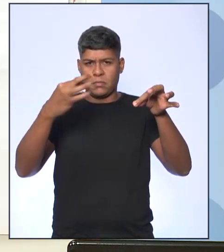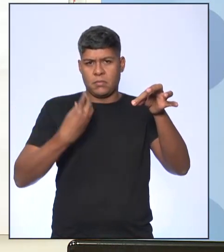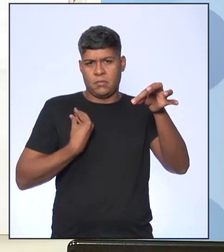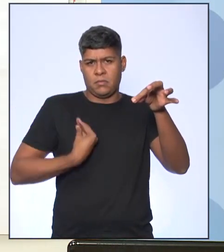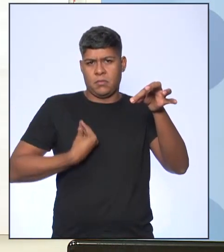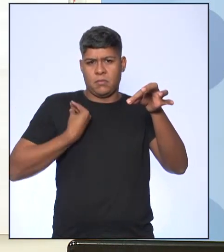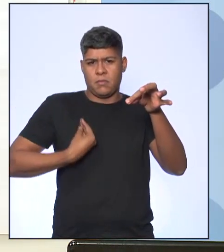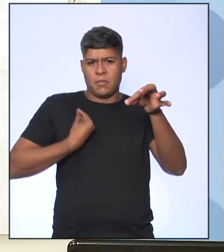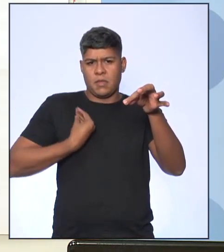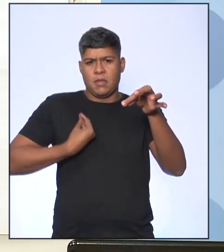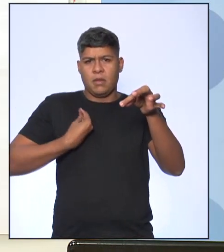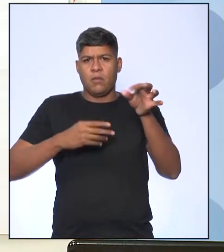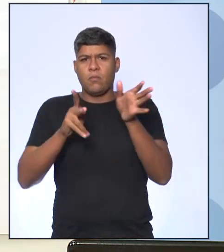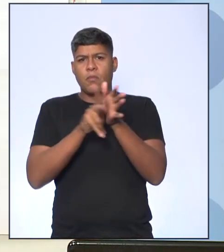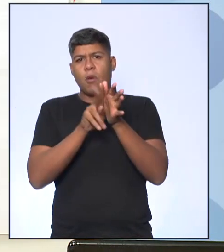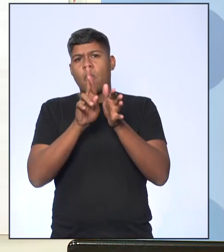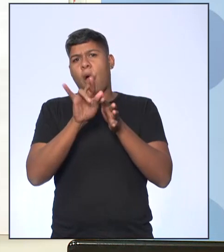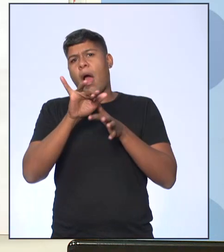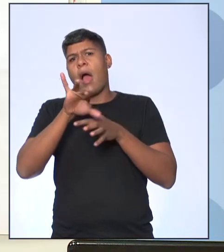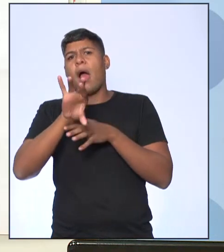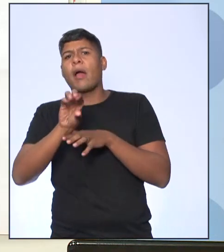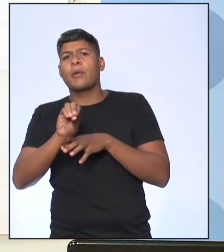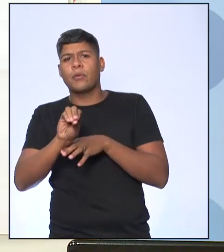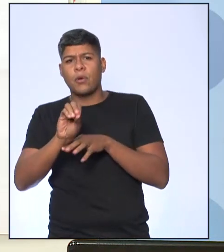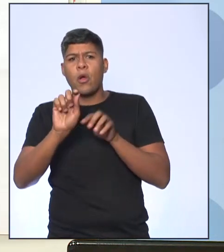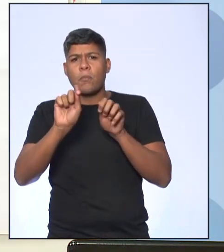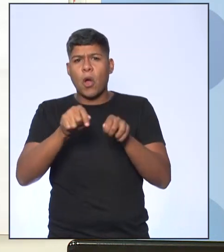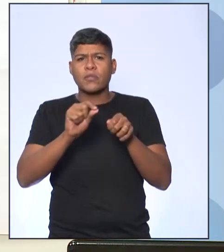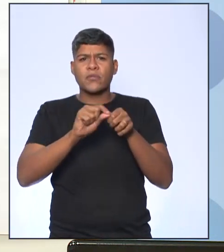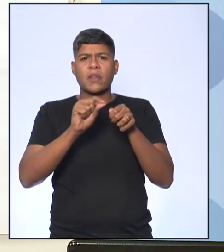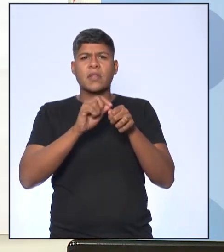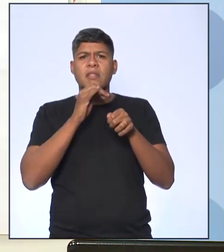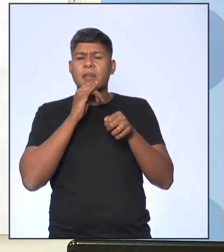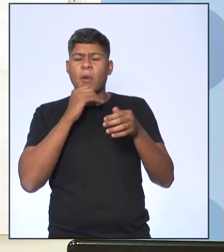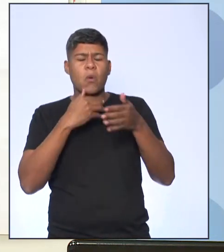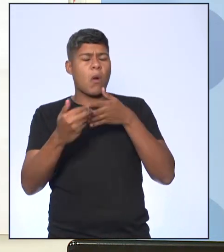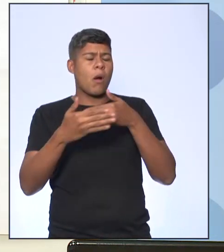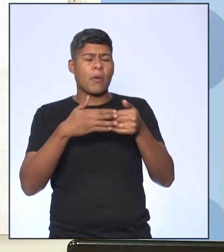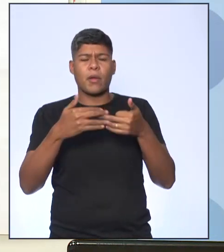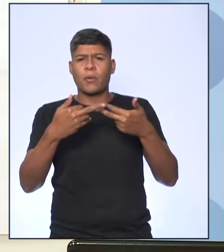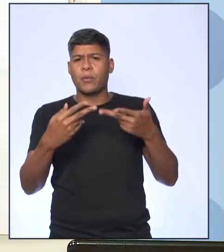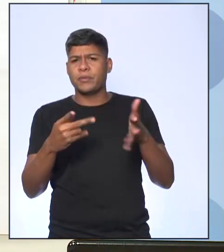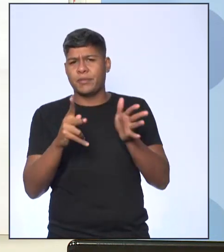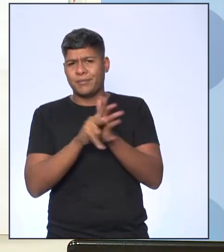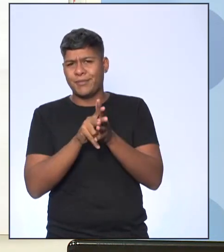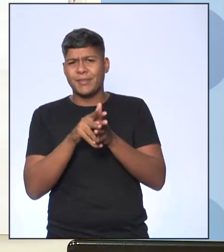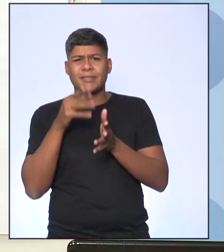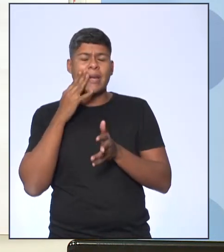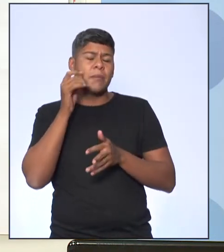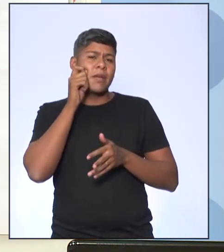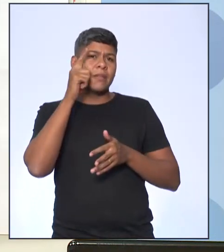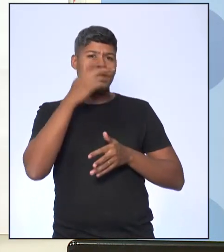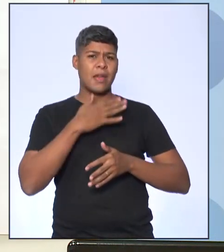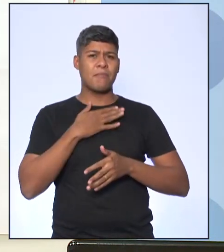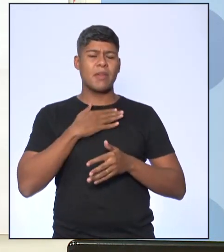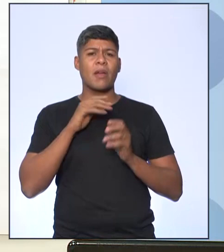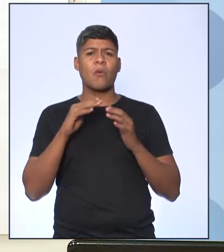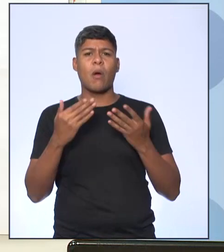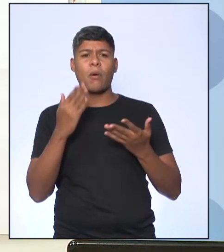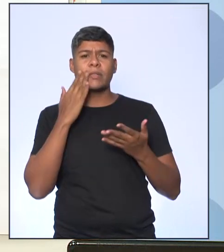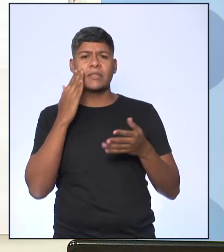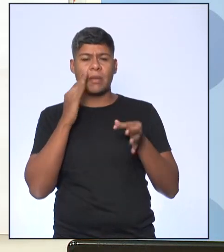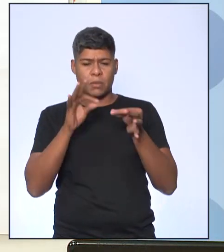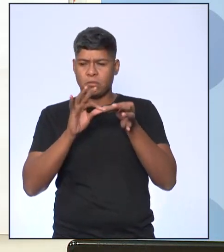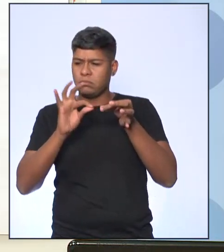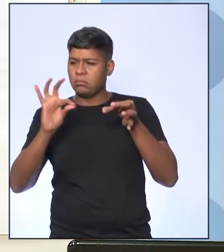aqui, é o tamanho do meu raio. Eu posso fazer, basicamente, qualquer coisa com ele. Qual que é a minha ideia? A minha ideia é pegar